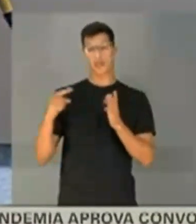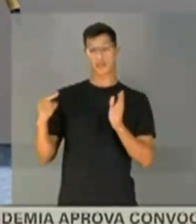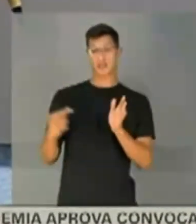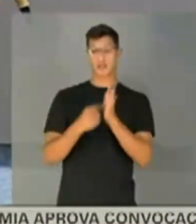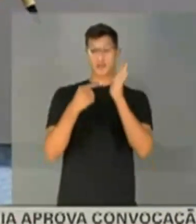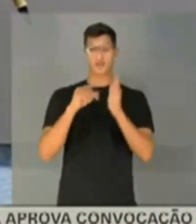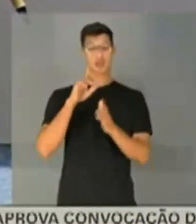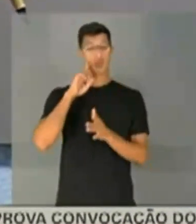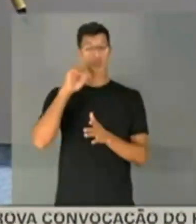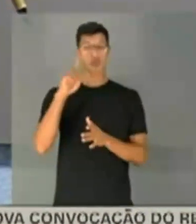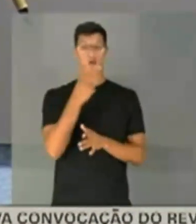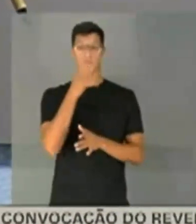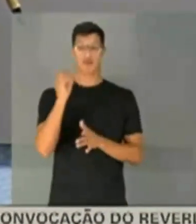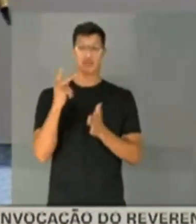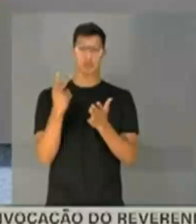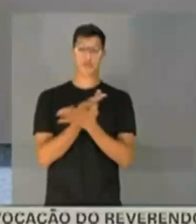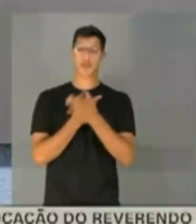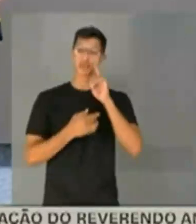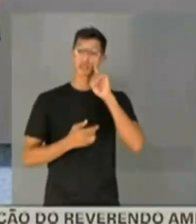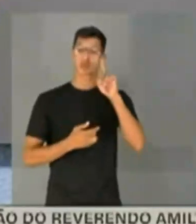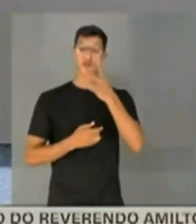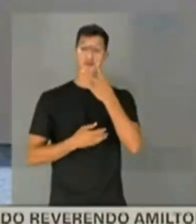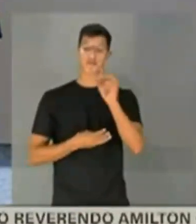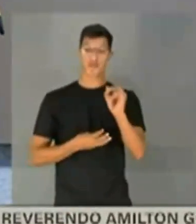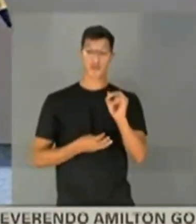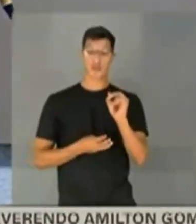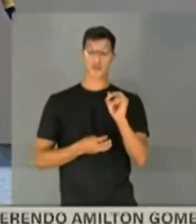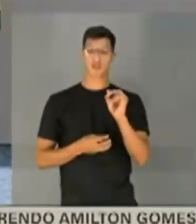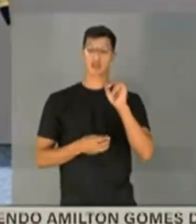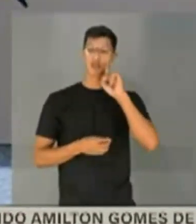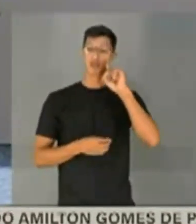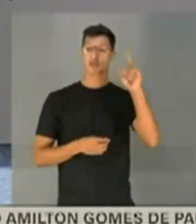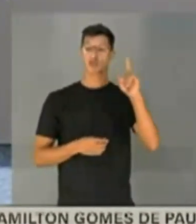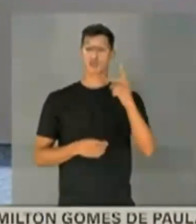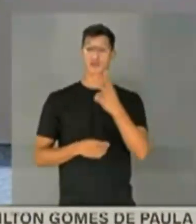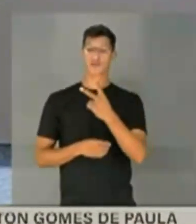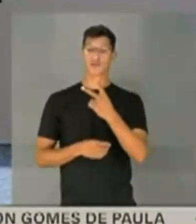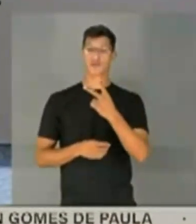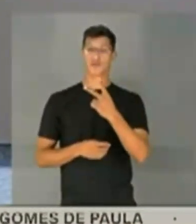denúncia do dia 20, ela acontece no dia 20. No dia